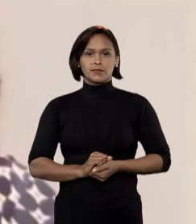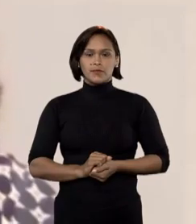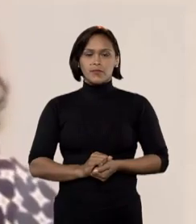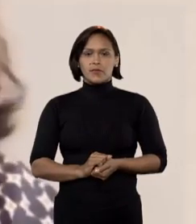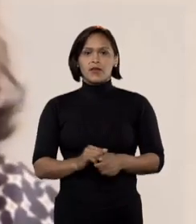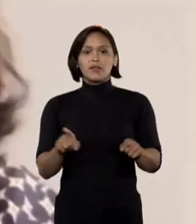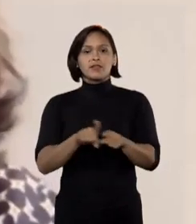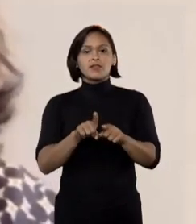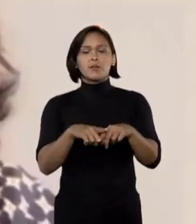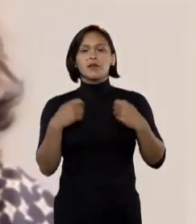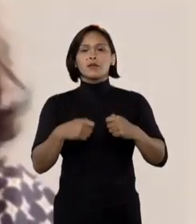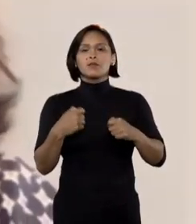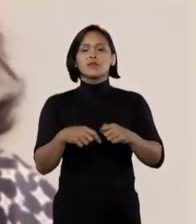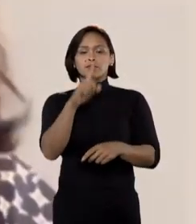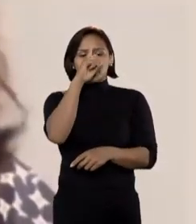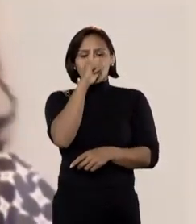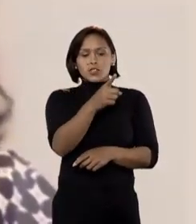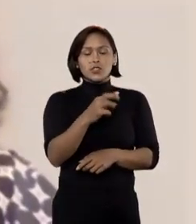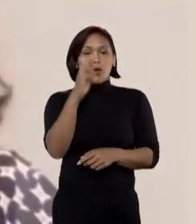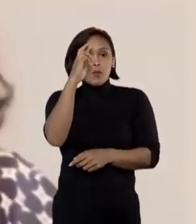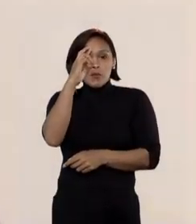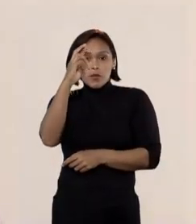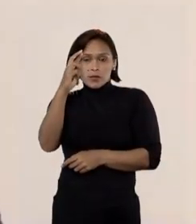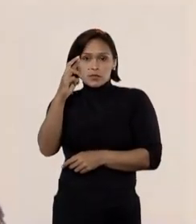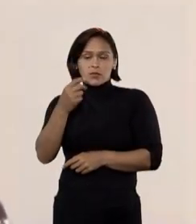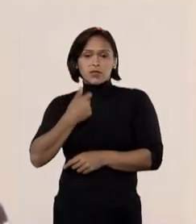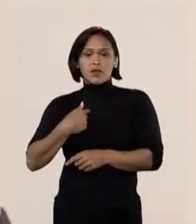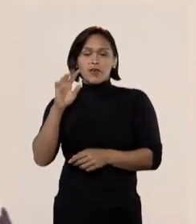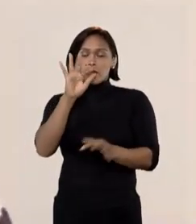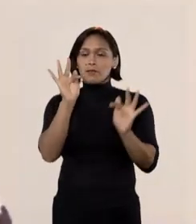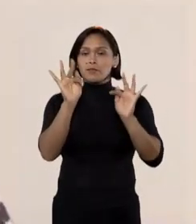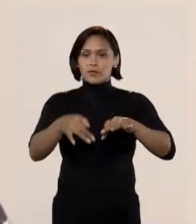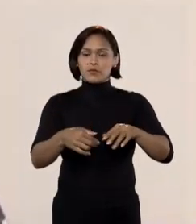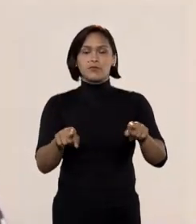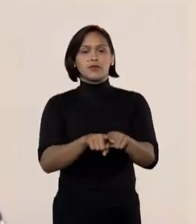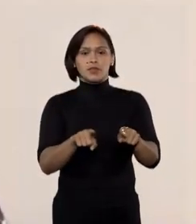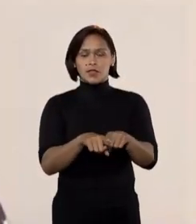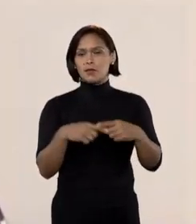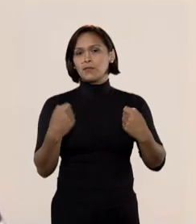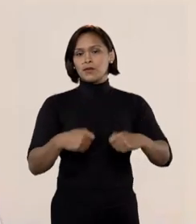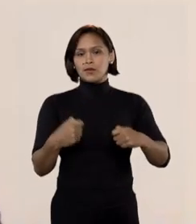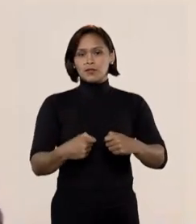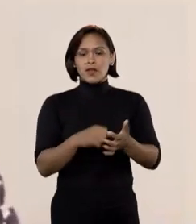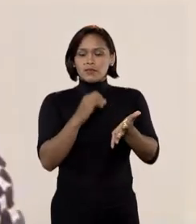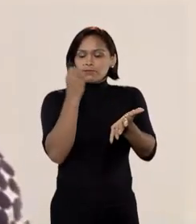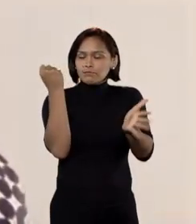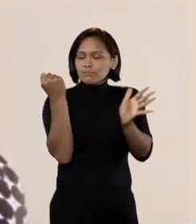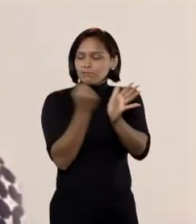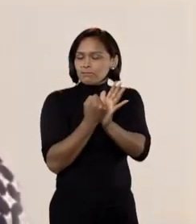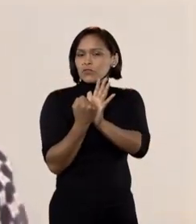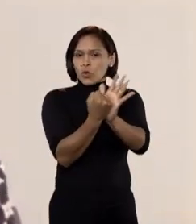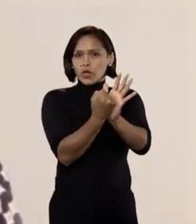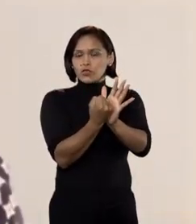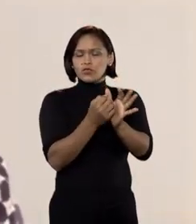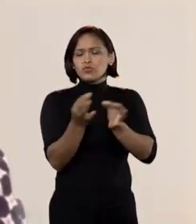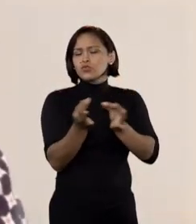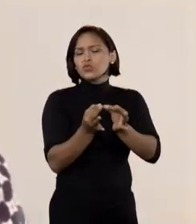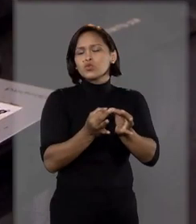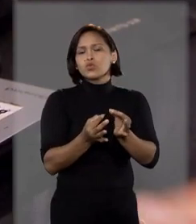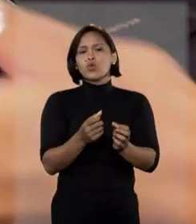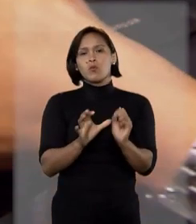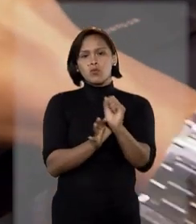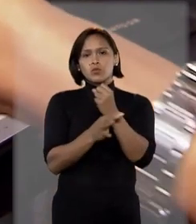Eu tenho também que indicar um encarregado para o tratamento. E, por fim, ela também tem que fazer um registro do tratamento